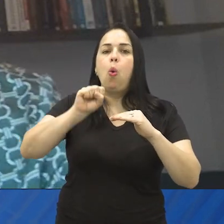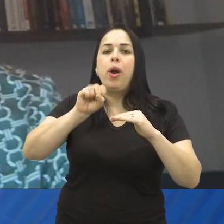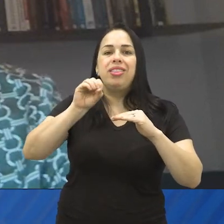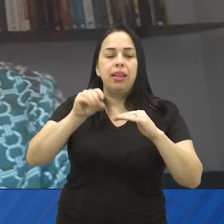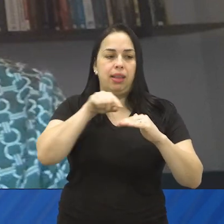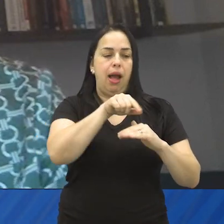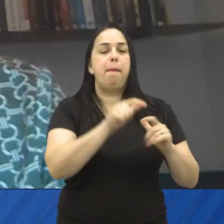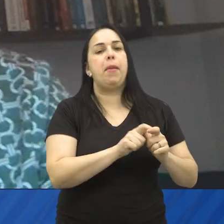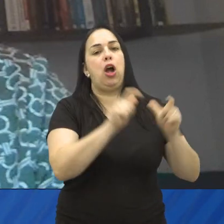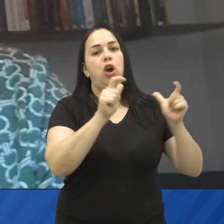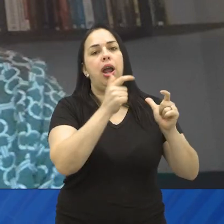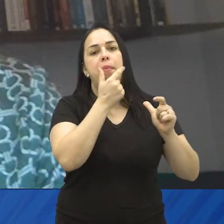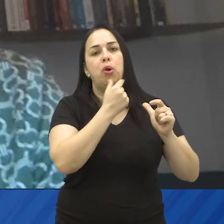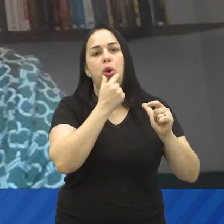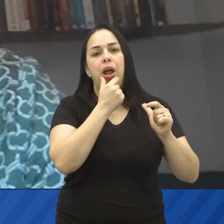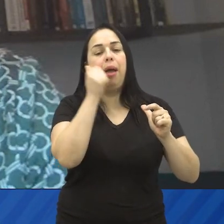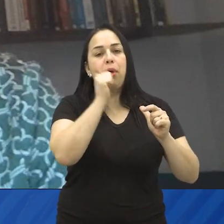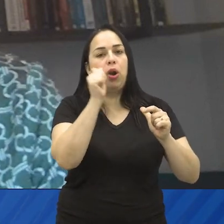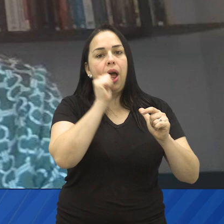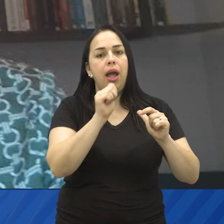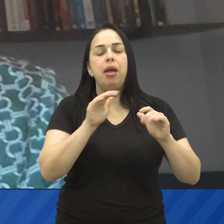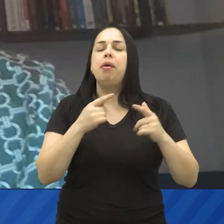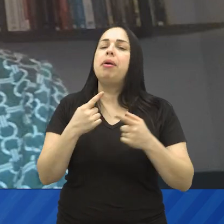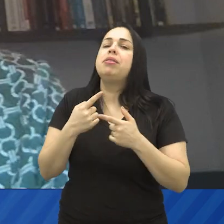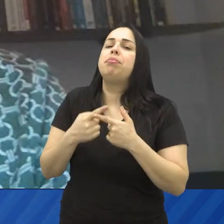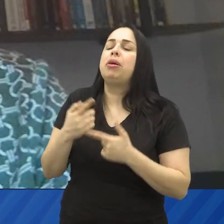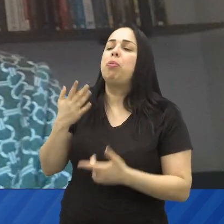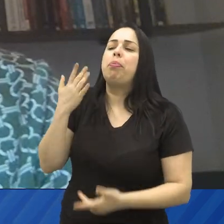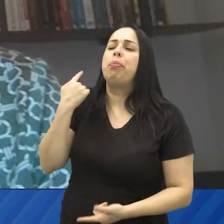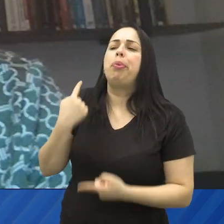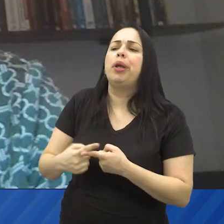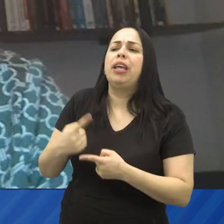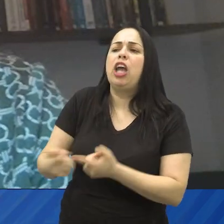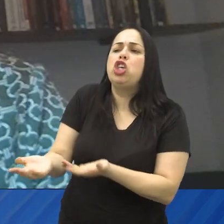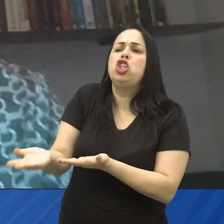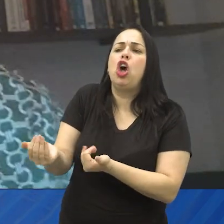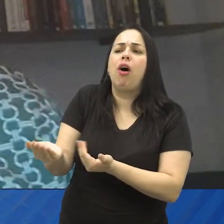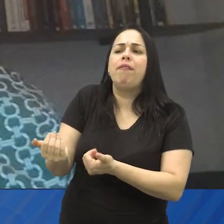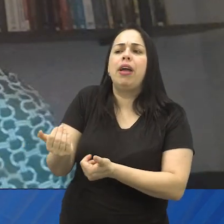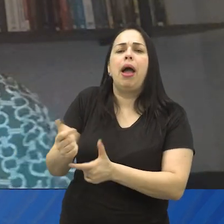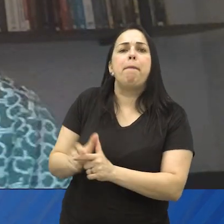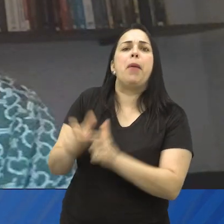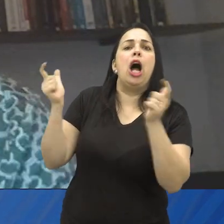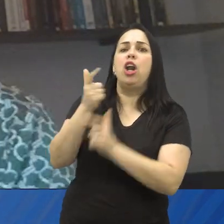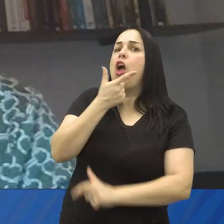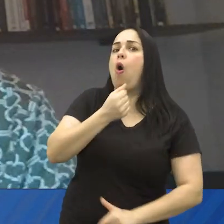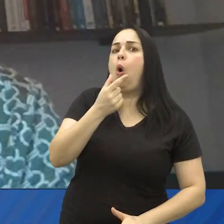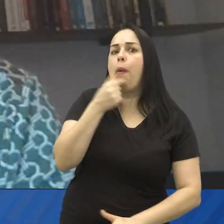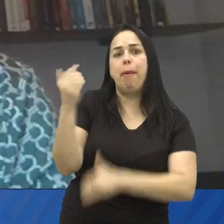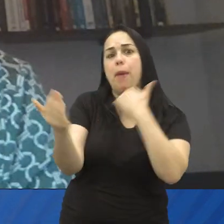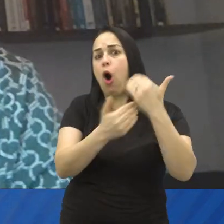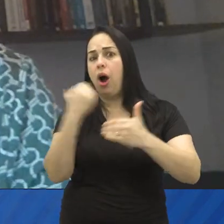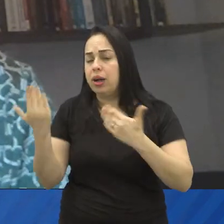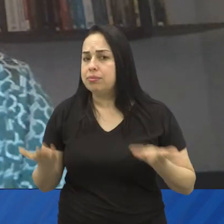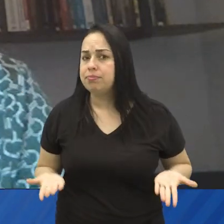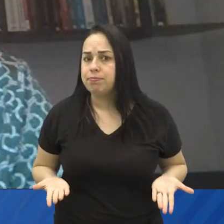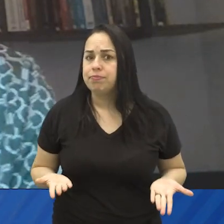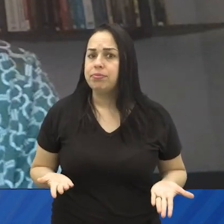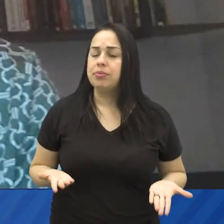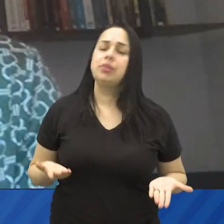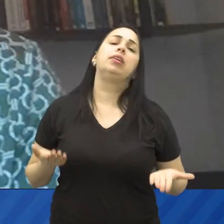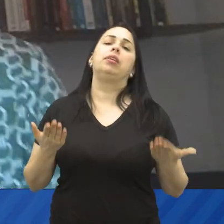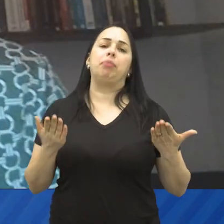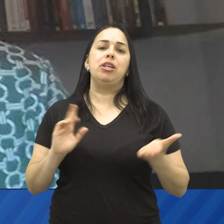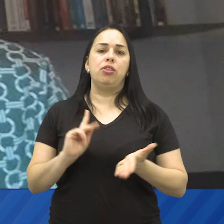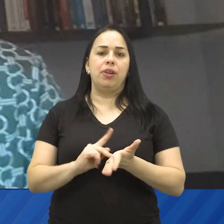à saúde. Então, a gente precisa entender por que mais os homens jovens, né, são as vítimas das mortes violentas no Brasil.